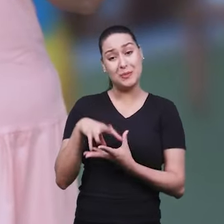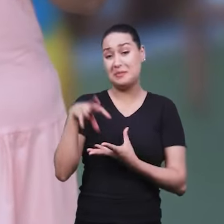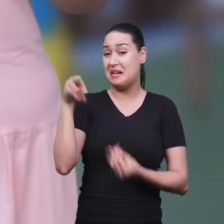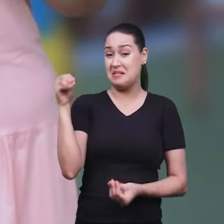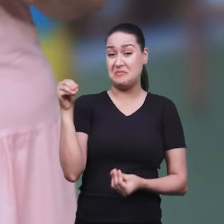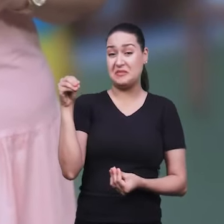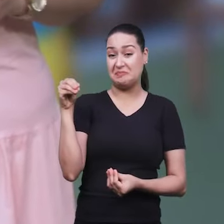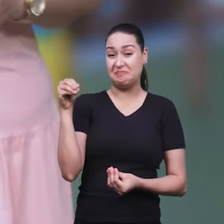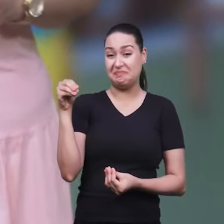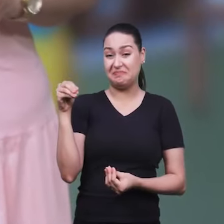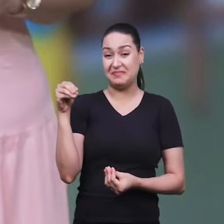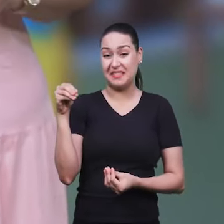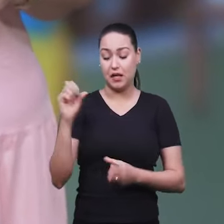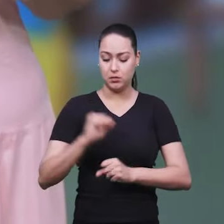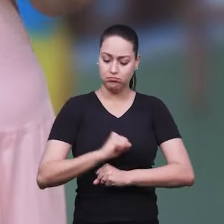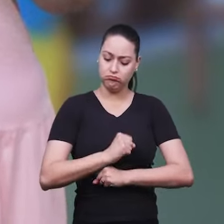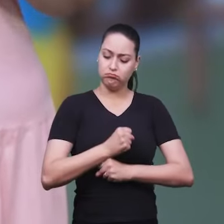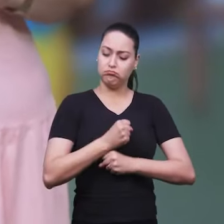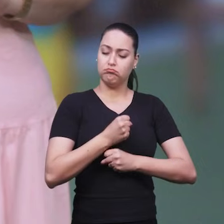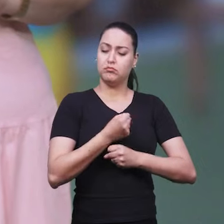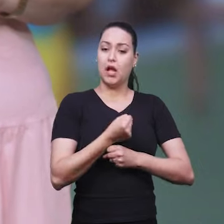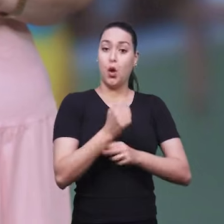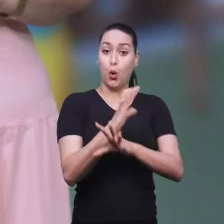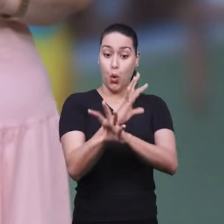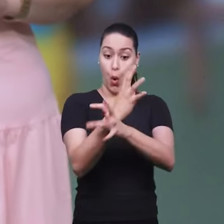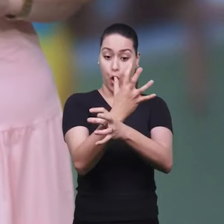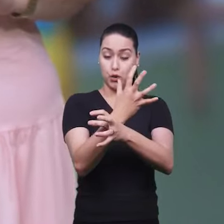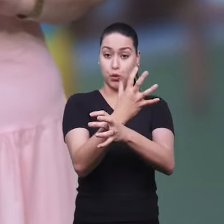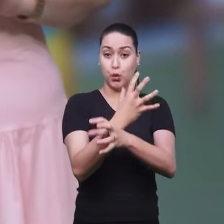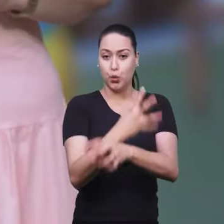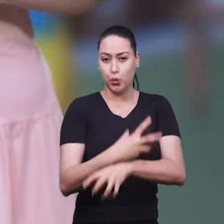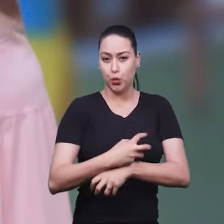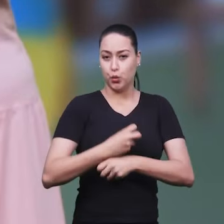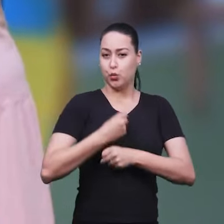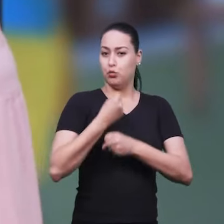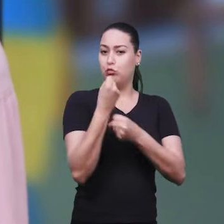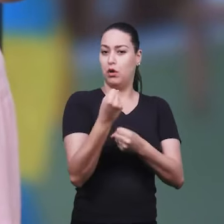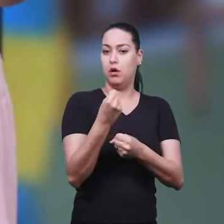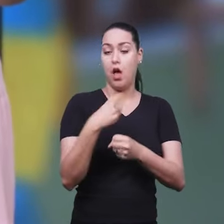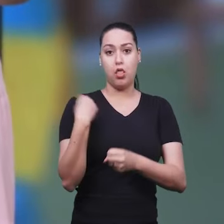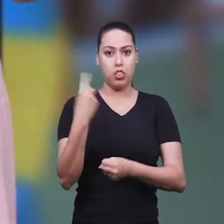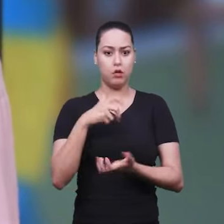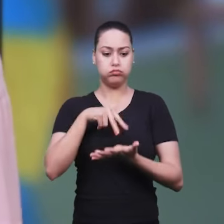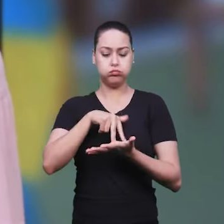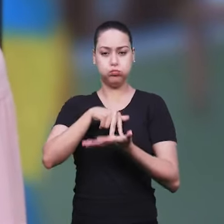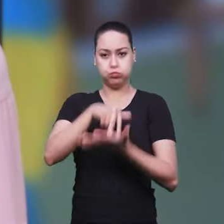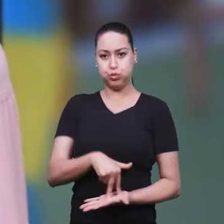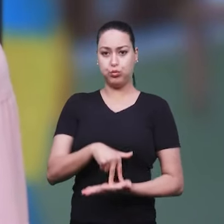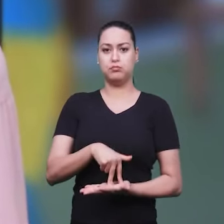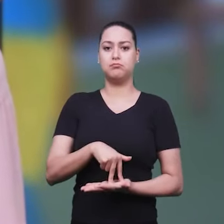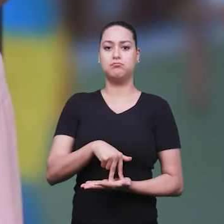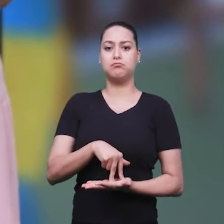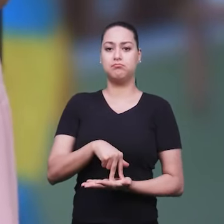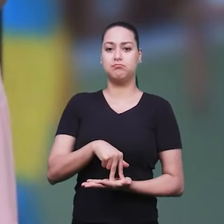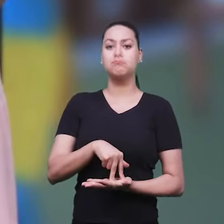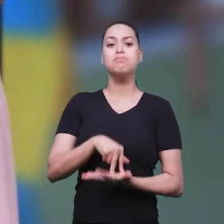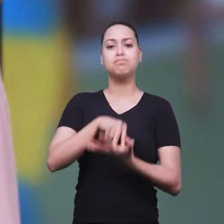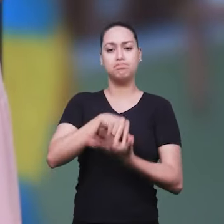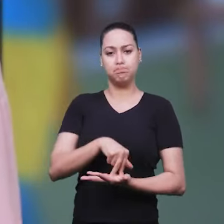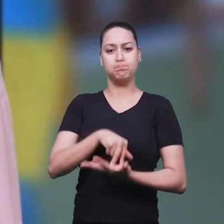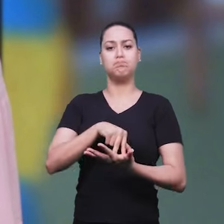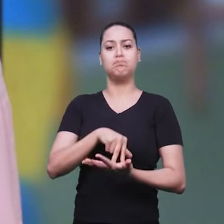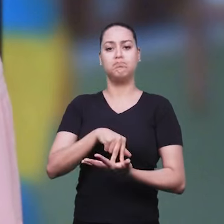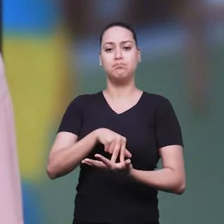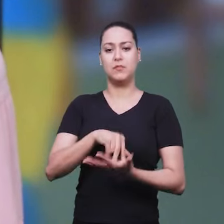alma. Estará fortalecendo os nossos ossos, não seremos abalados, estaremos